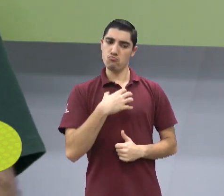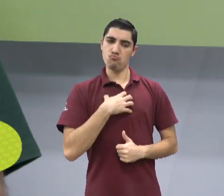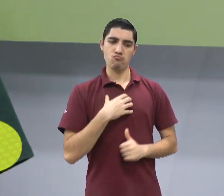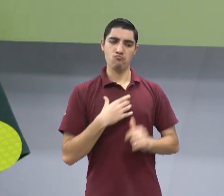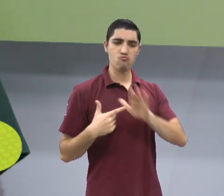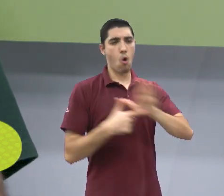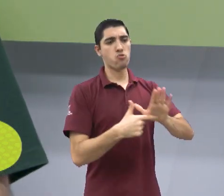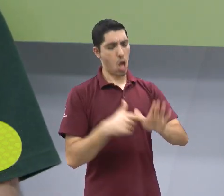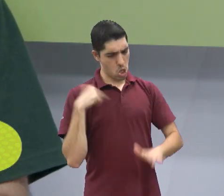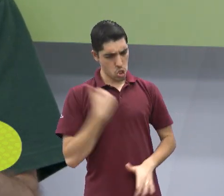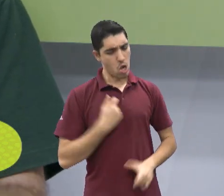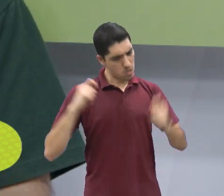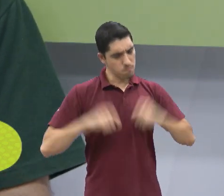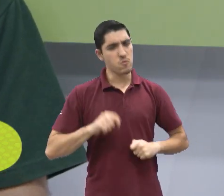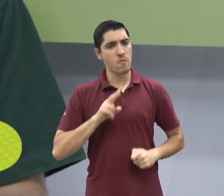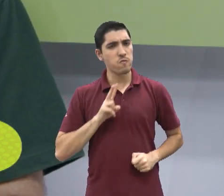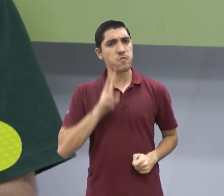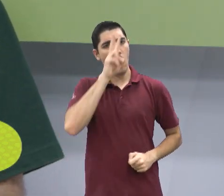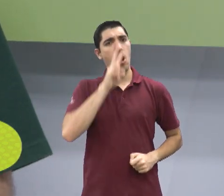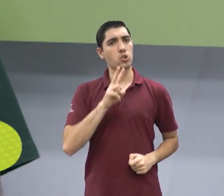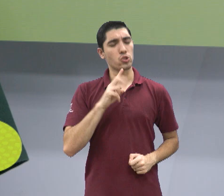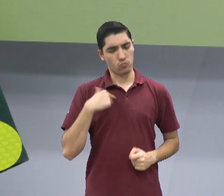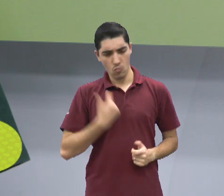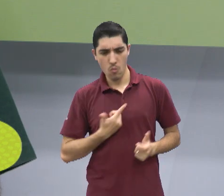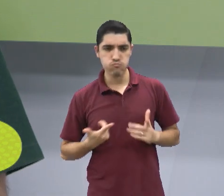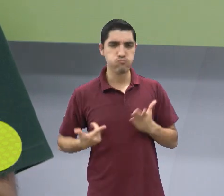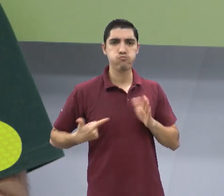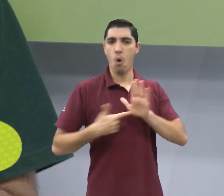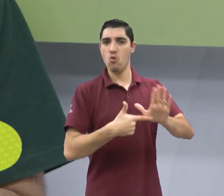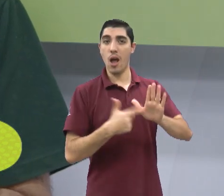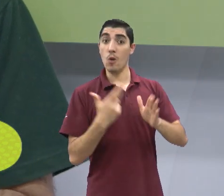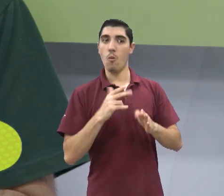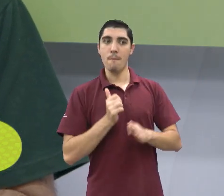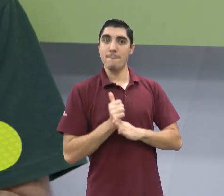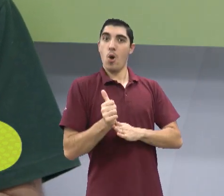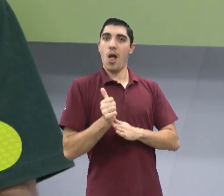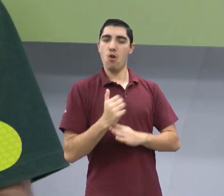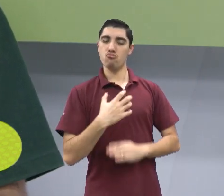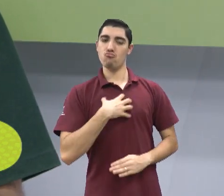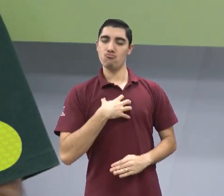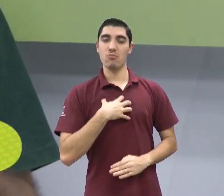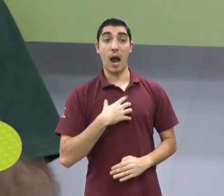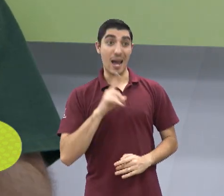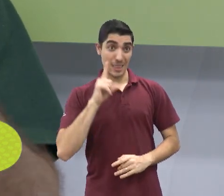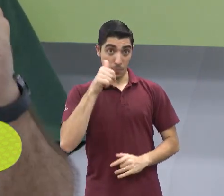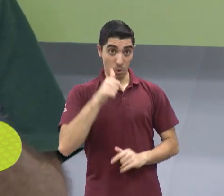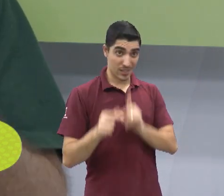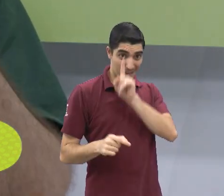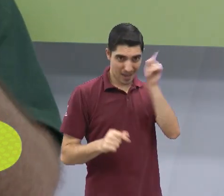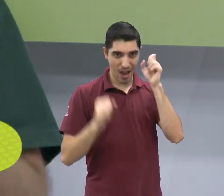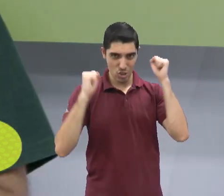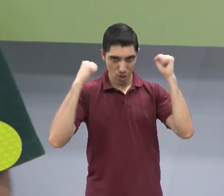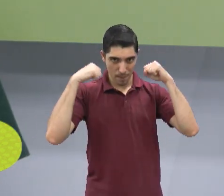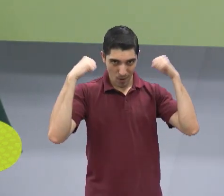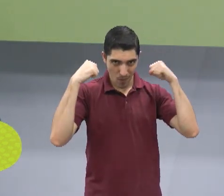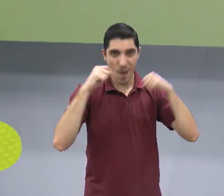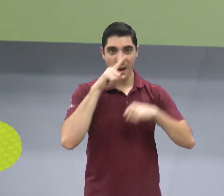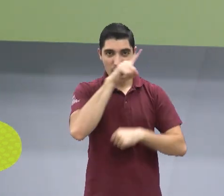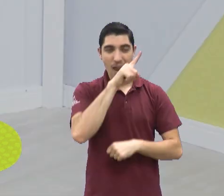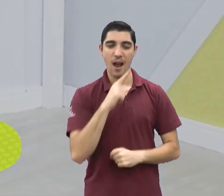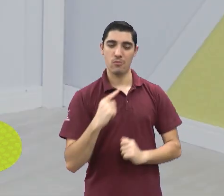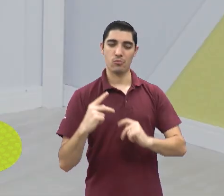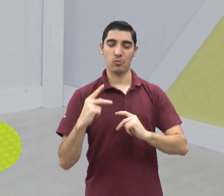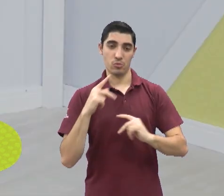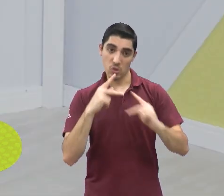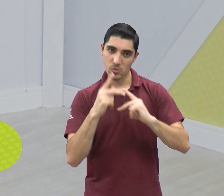a gente ganhou bem e leva o jogo para Santa Catarina já com uma moral um pouquinho mais elevada. Pois